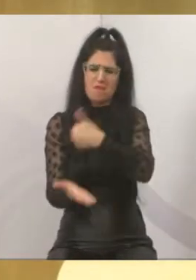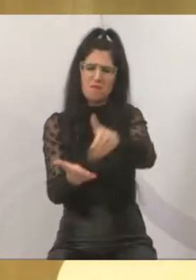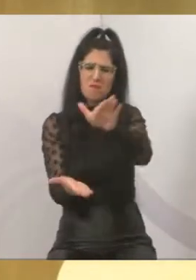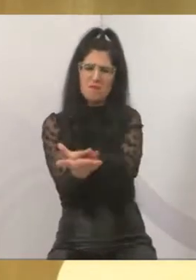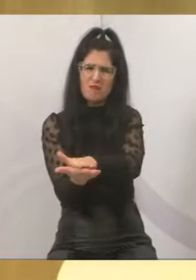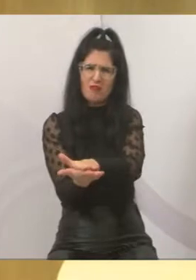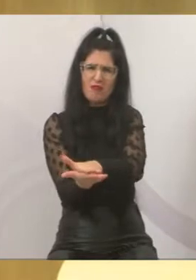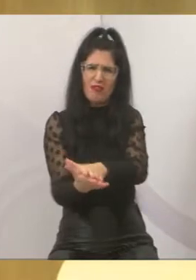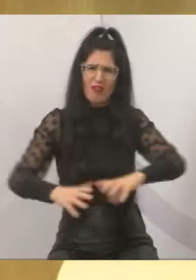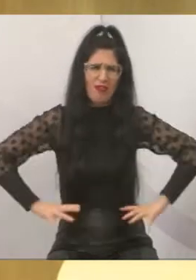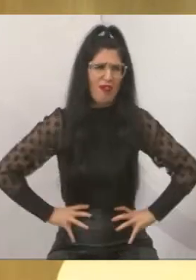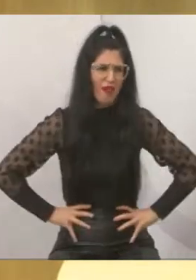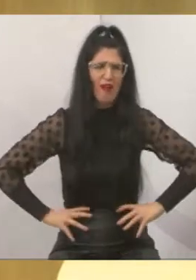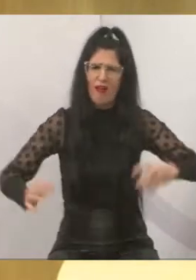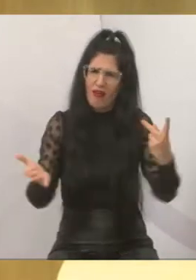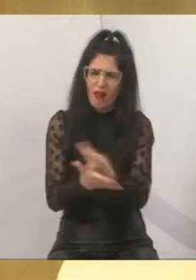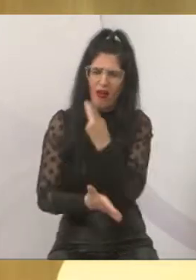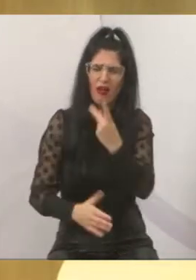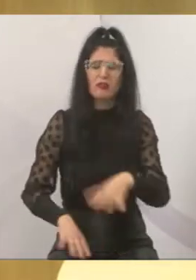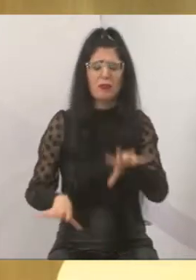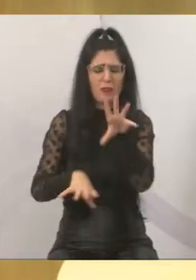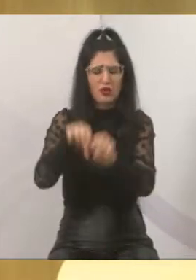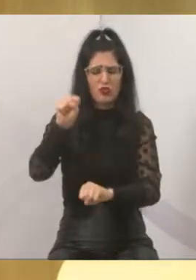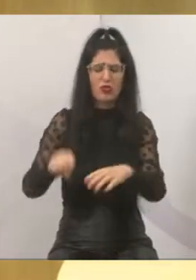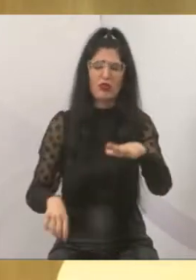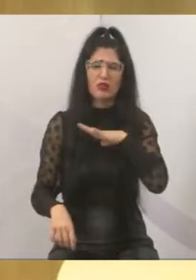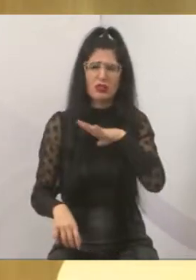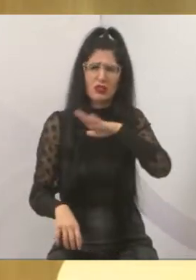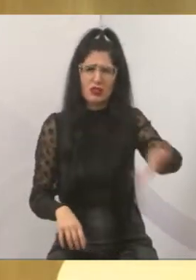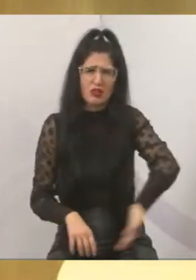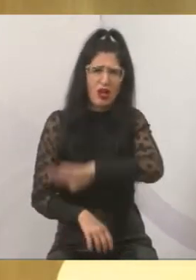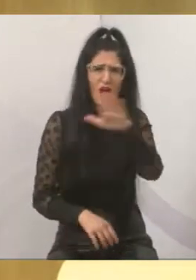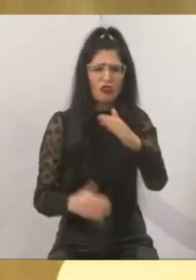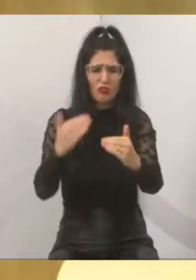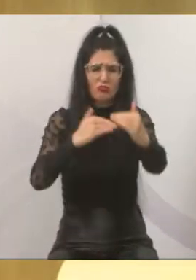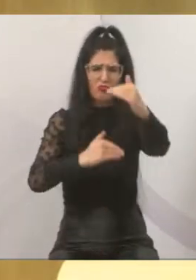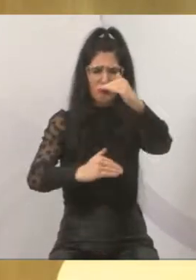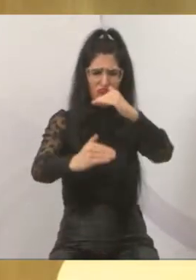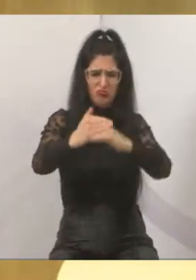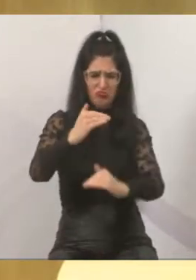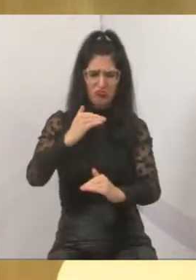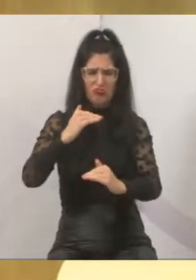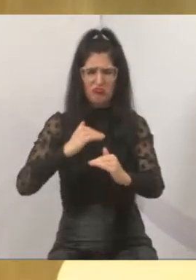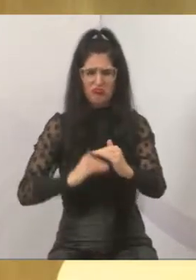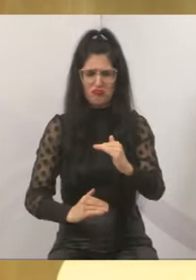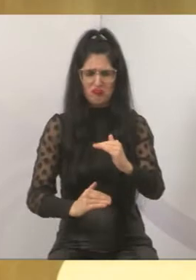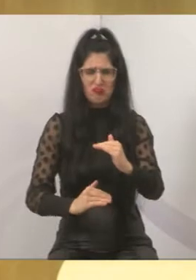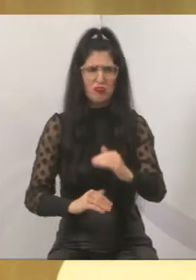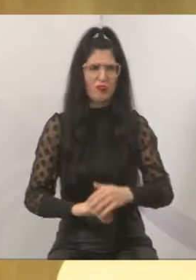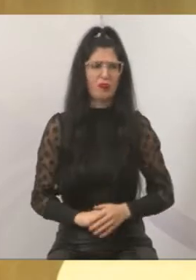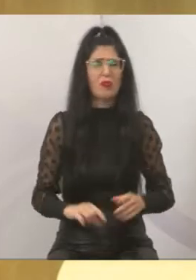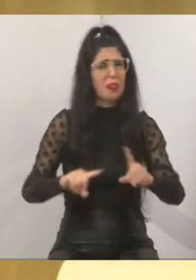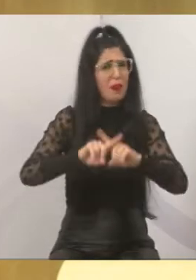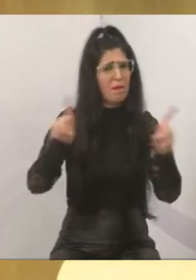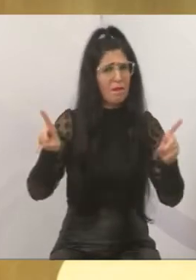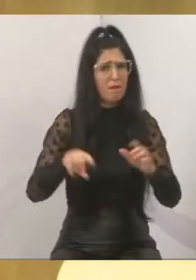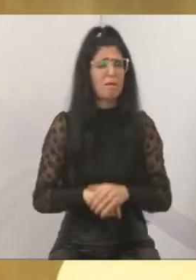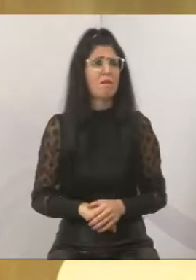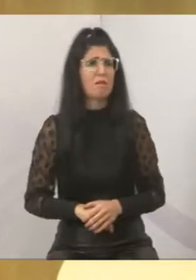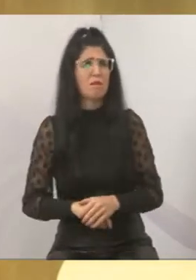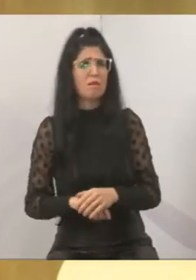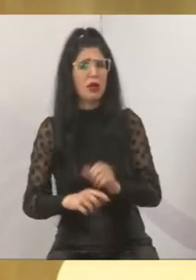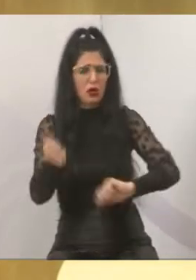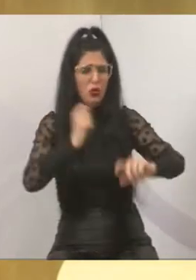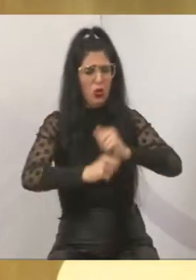que prejudicam a nossa cidade e fazem a nossa cidade aí andar para trás. Mas agora nós vamos ficar em cima disso aí também. Quero começar meu tema